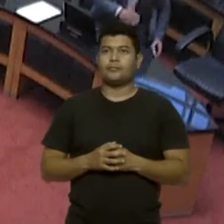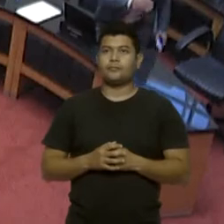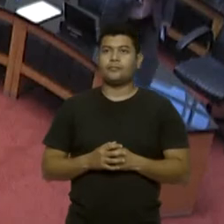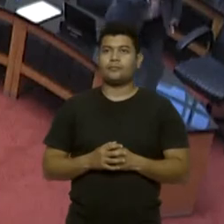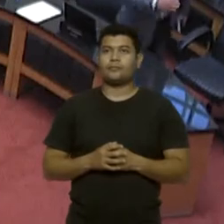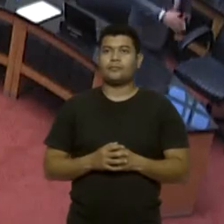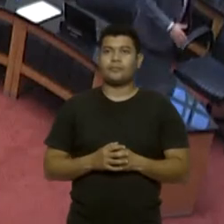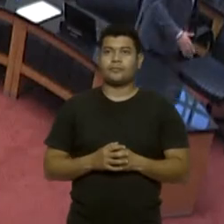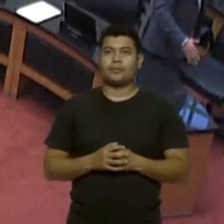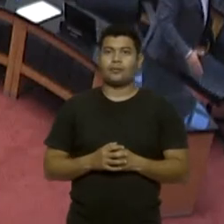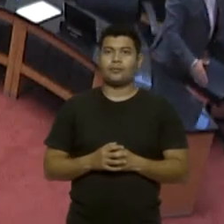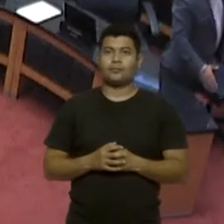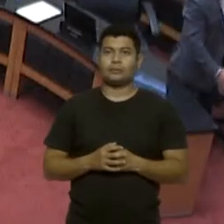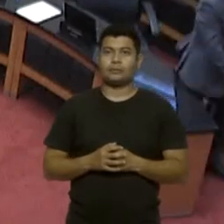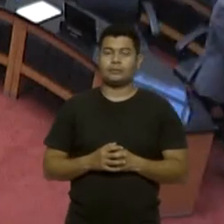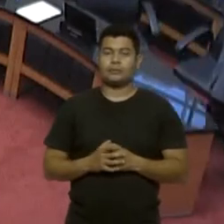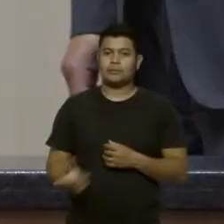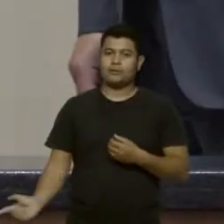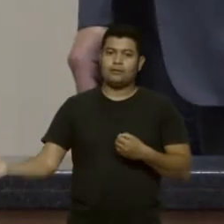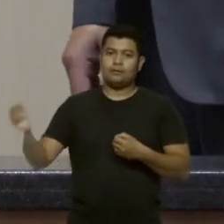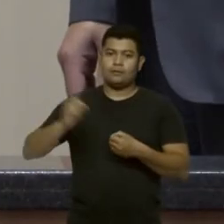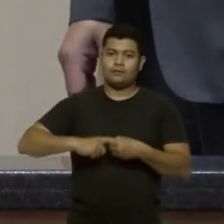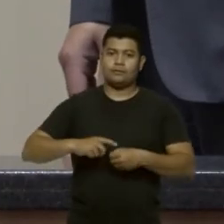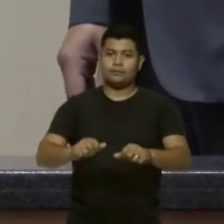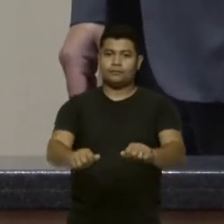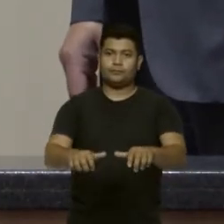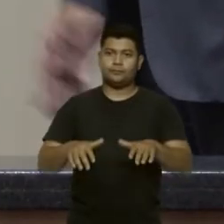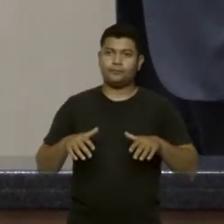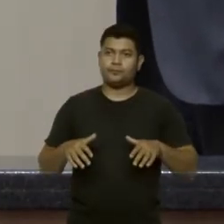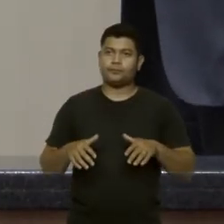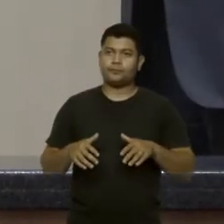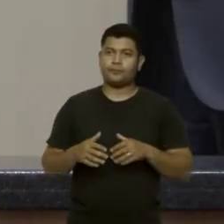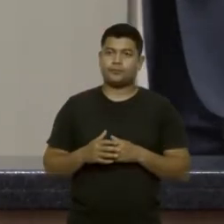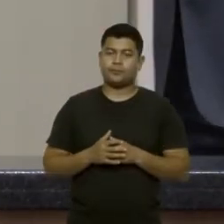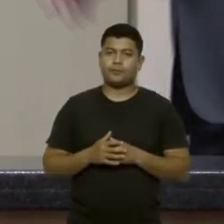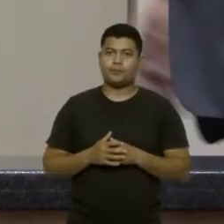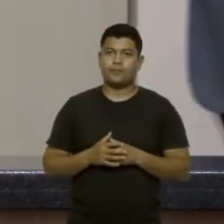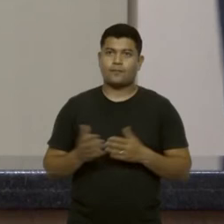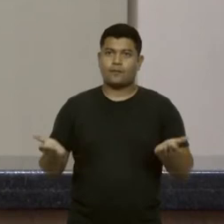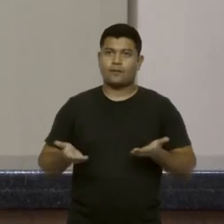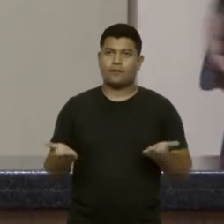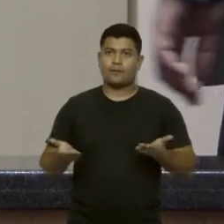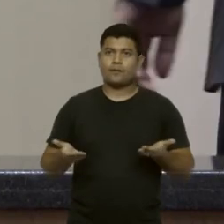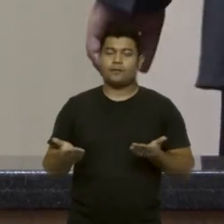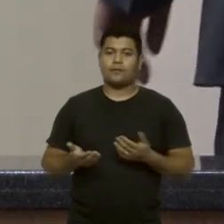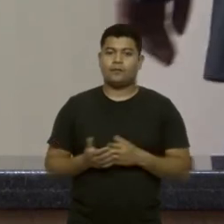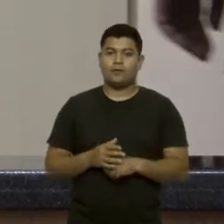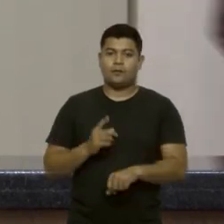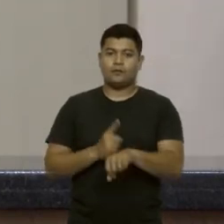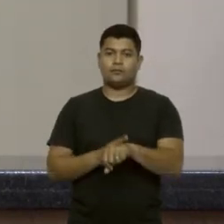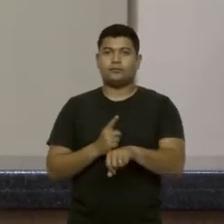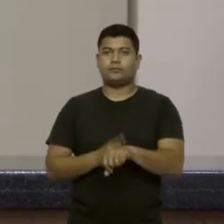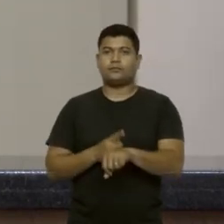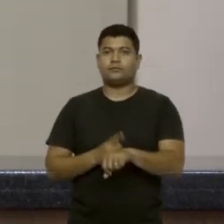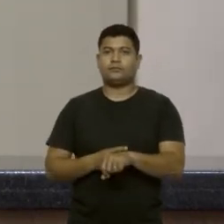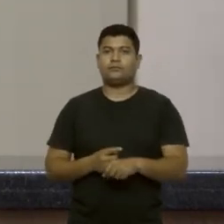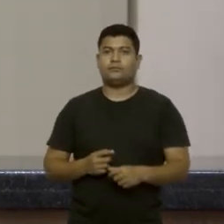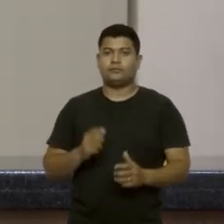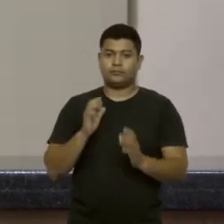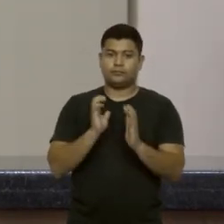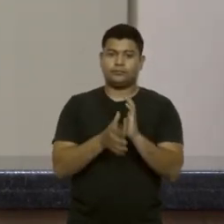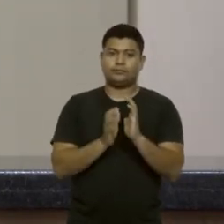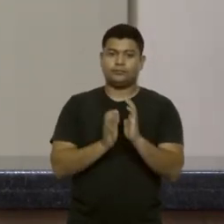Nós reabrimos a sessão e passamos ao horário dos